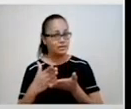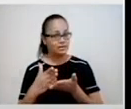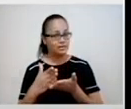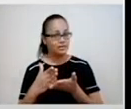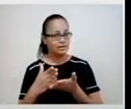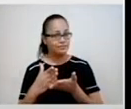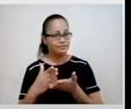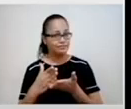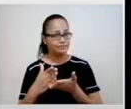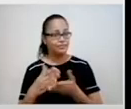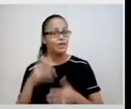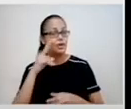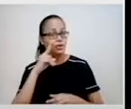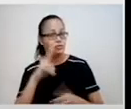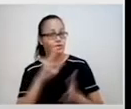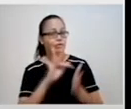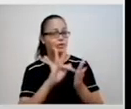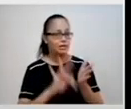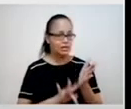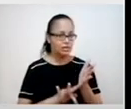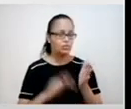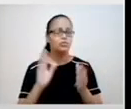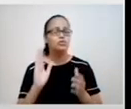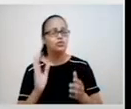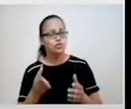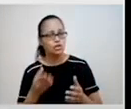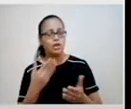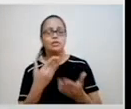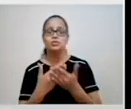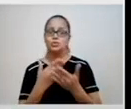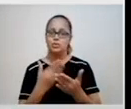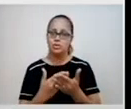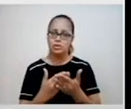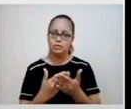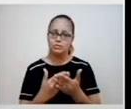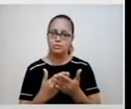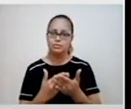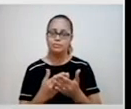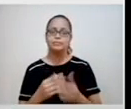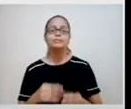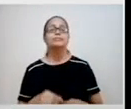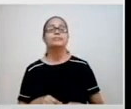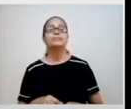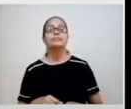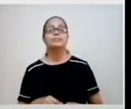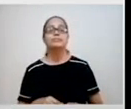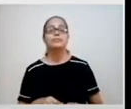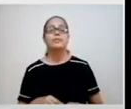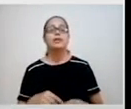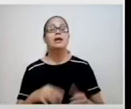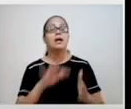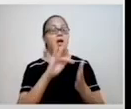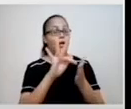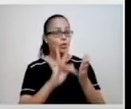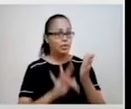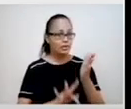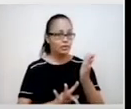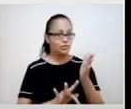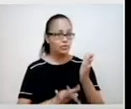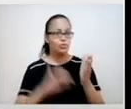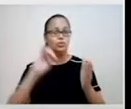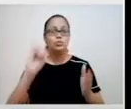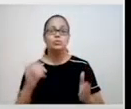vamos rever um texto que já estudamos na aula anterior, tá? Então, é um texto do Jô Soares, em que ele faz